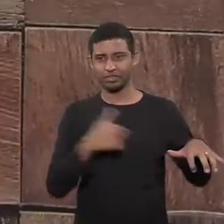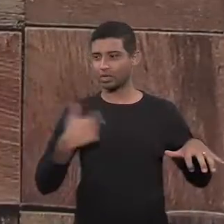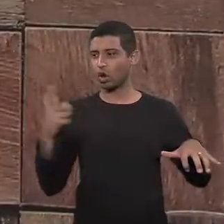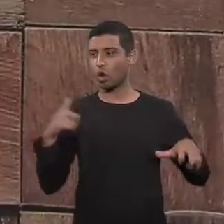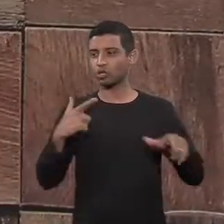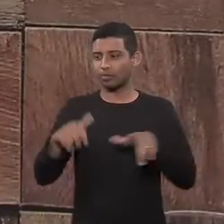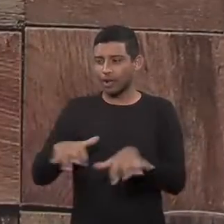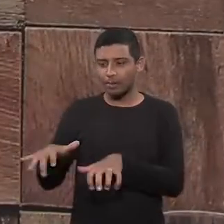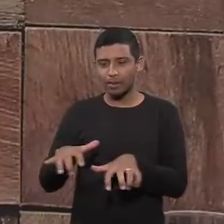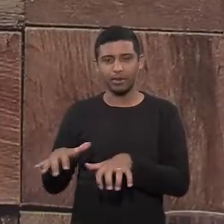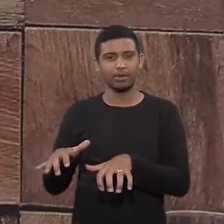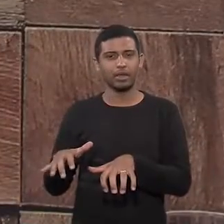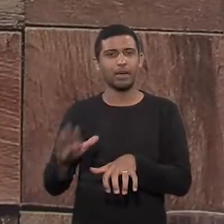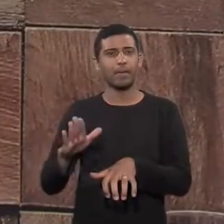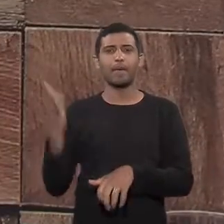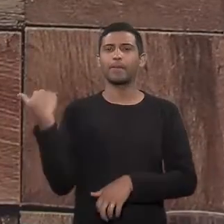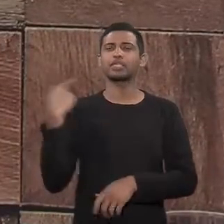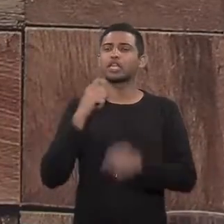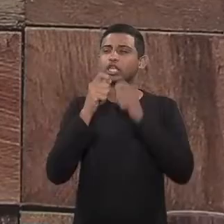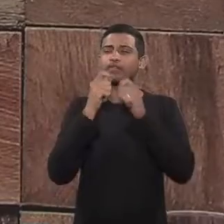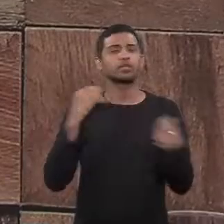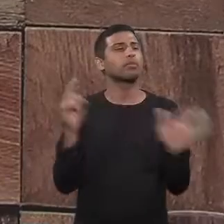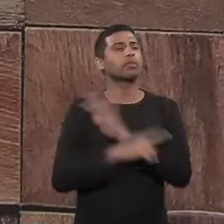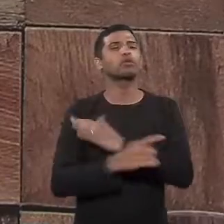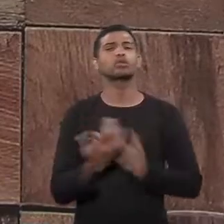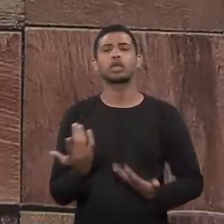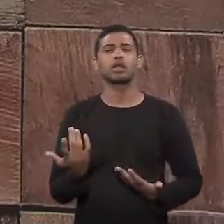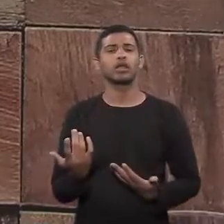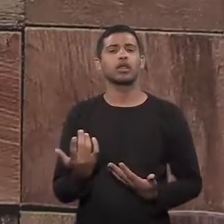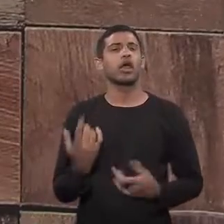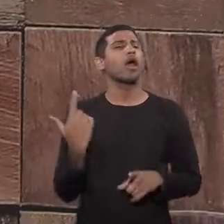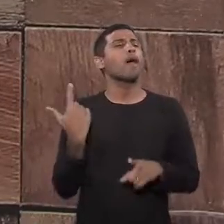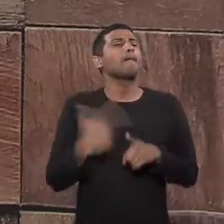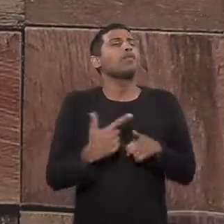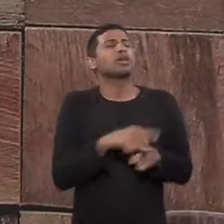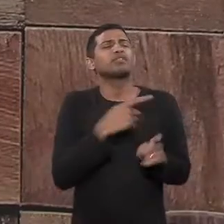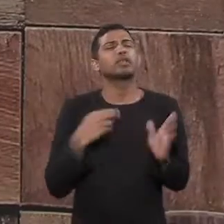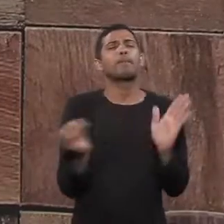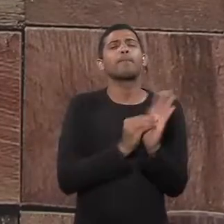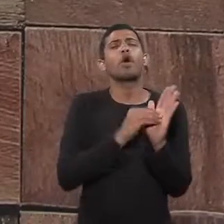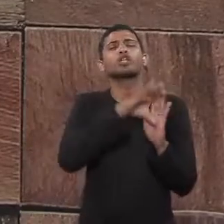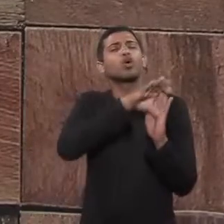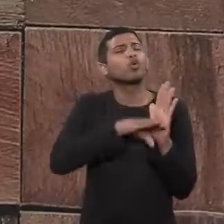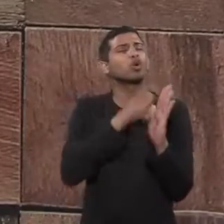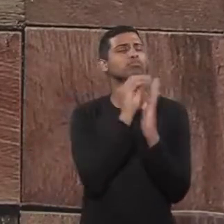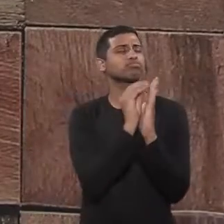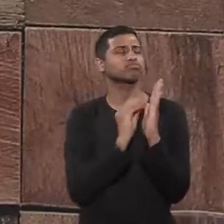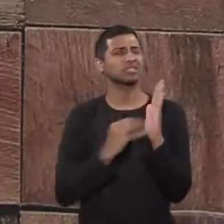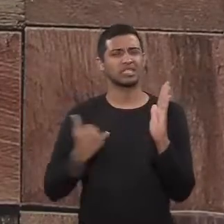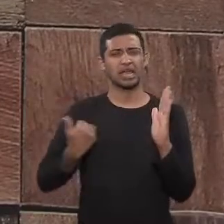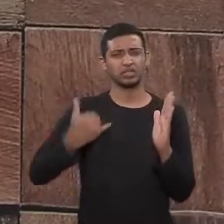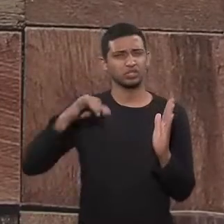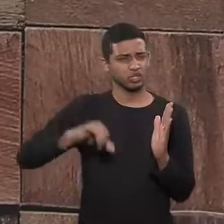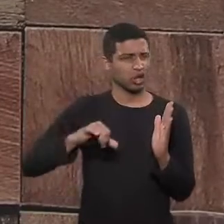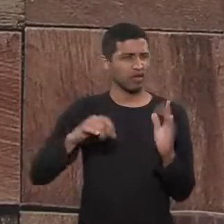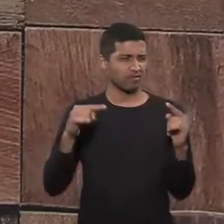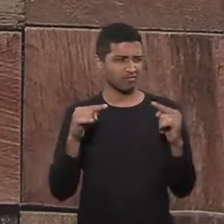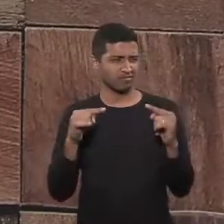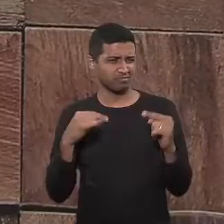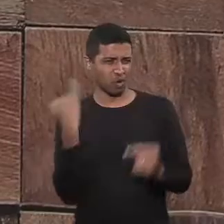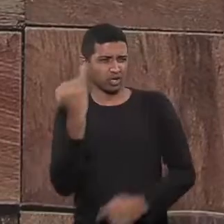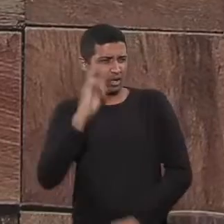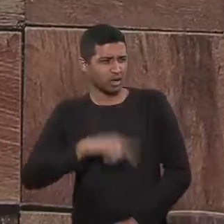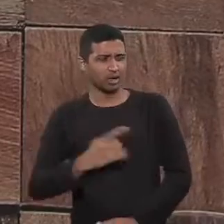outro. Mas, uma vez me perguntaram numa entrevista, assim, mas por que você coloca isso no seu currículo? Aos 9 anos, você acha que isso